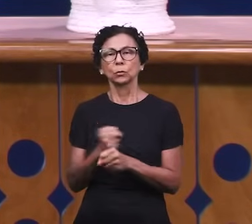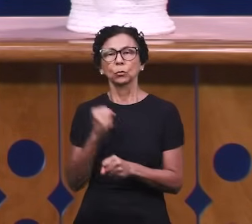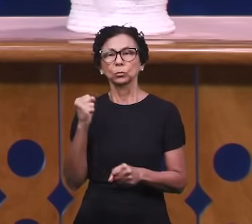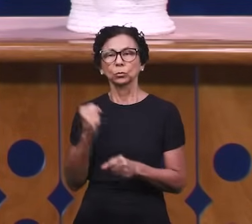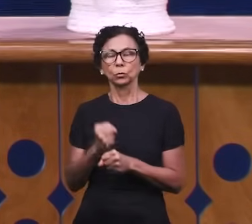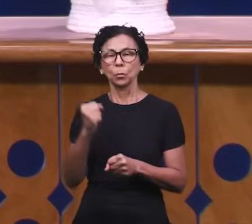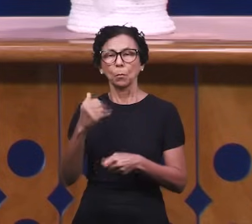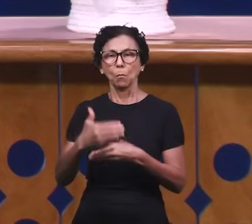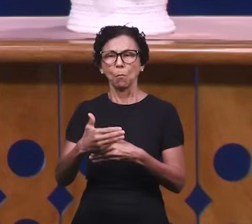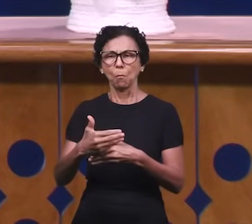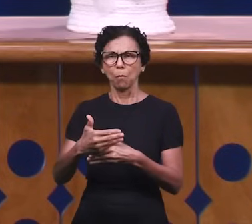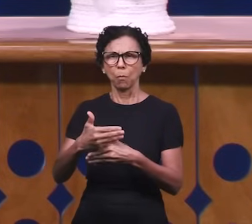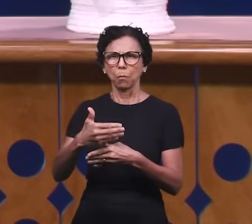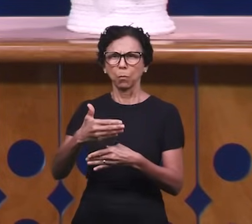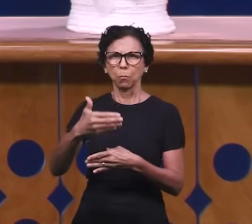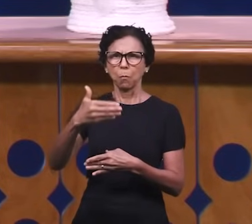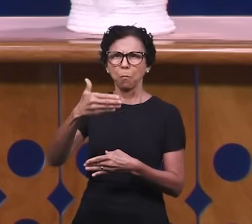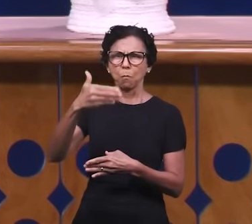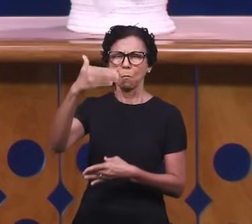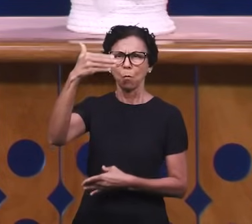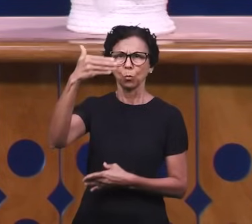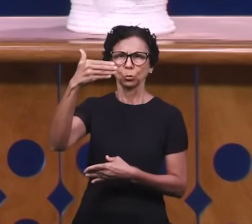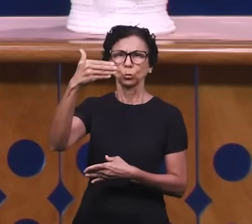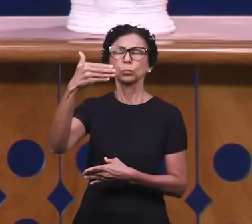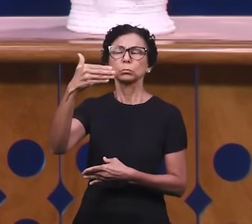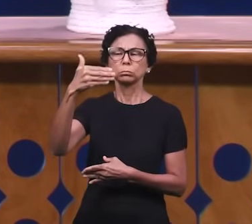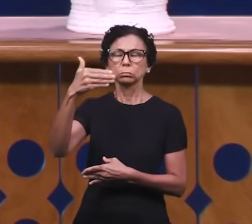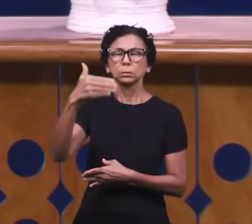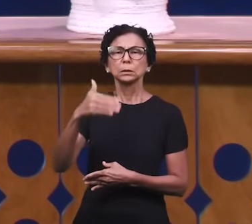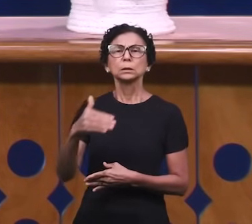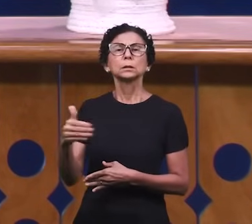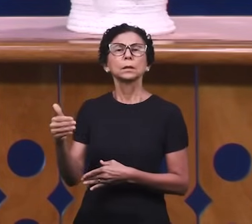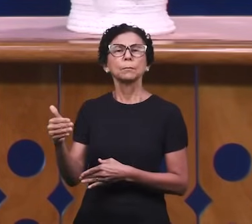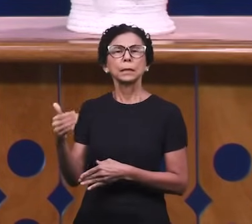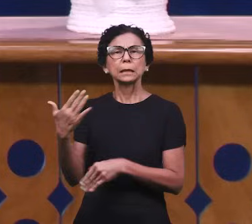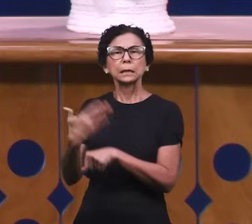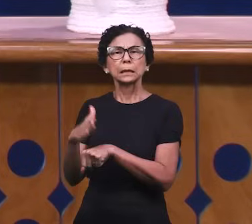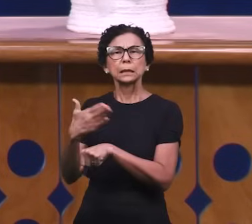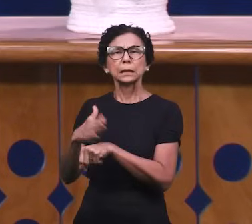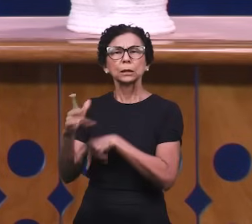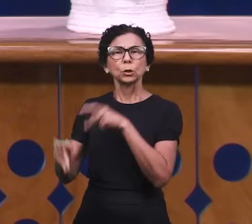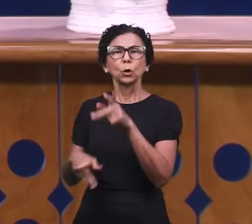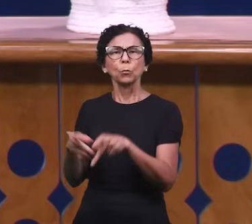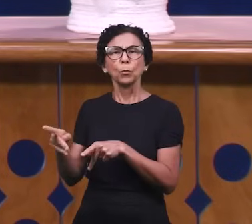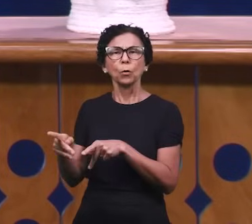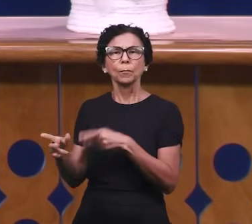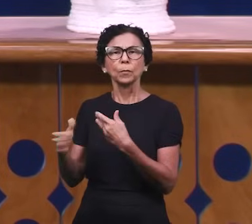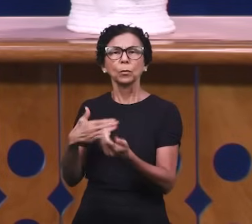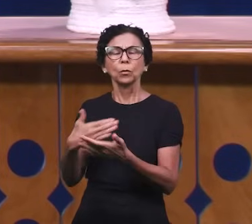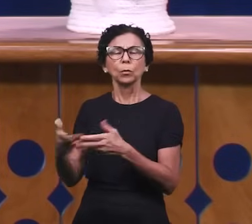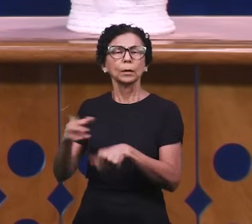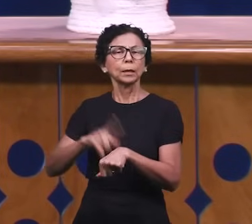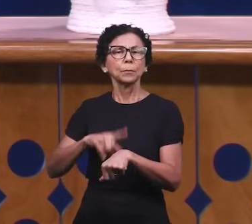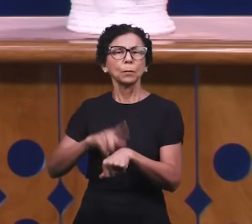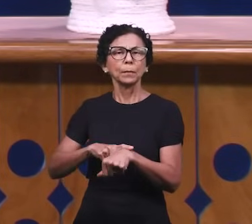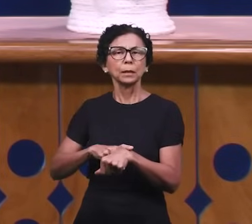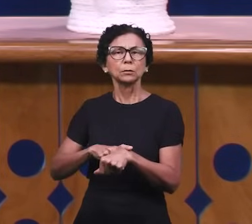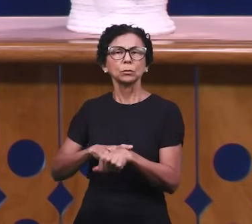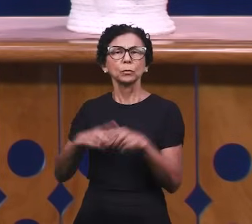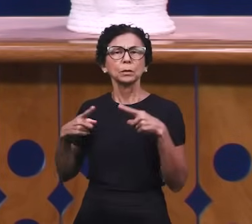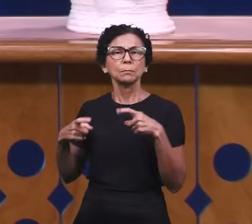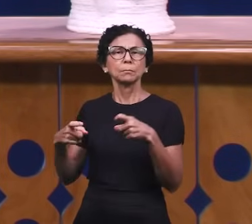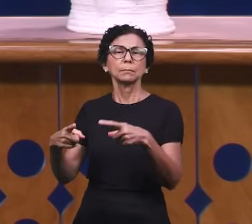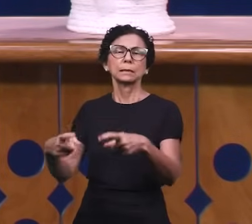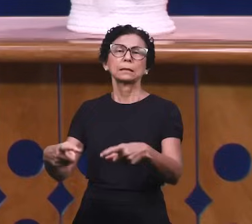ele edificou ali os muros. Ele preparou o seu povo para estarem prontos para qualquer momento,